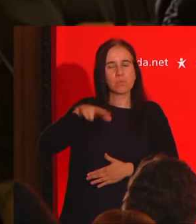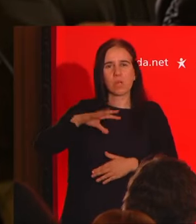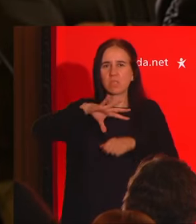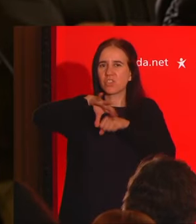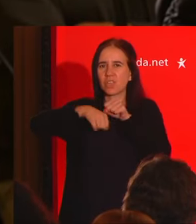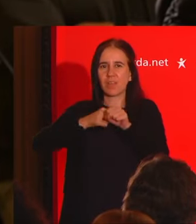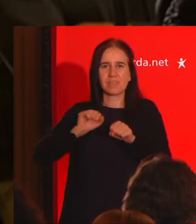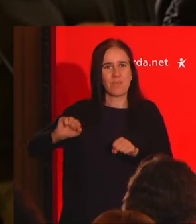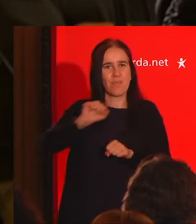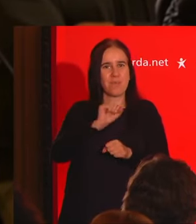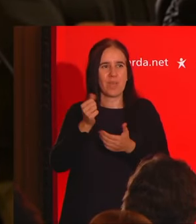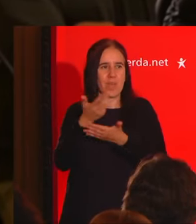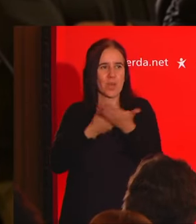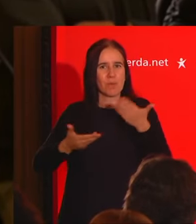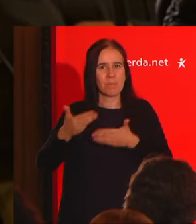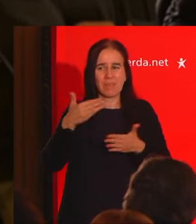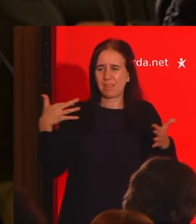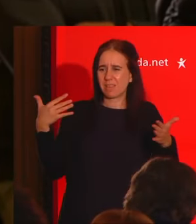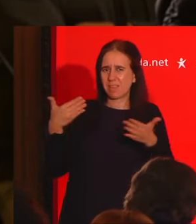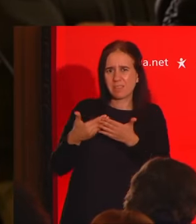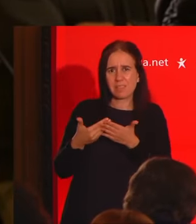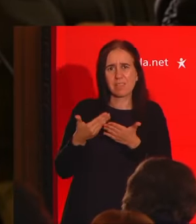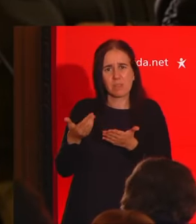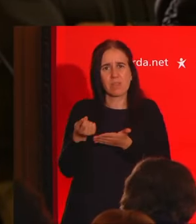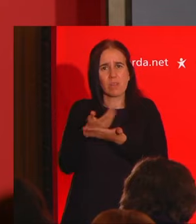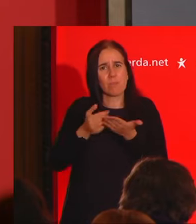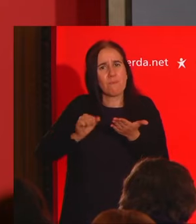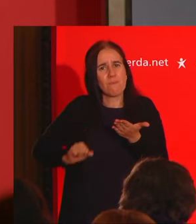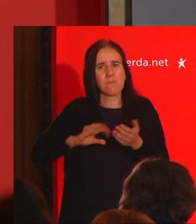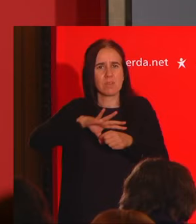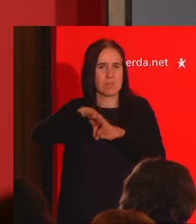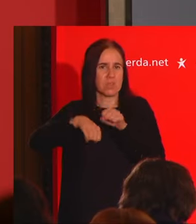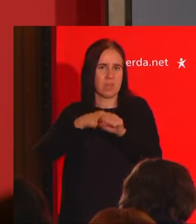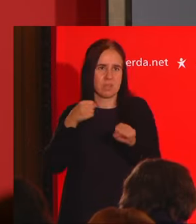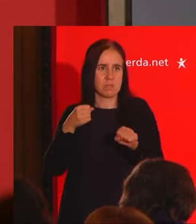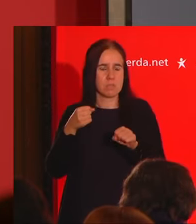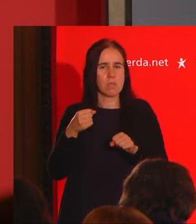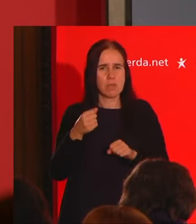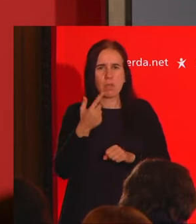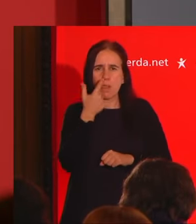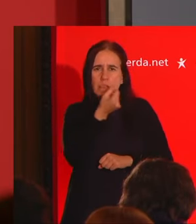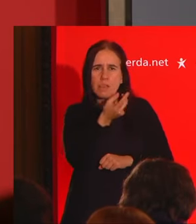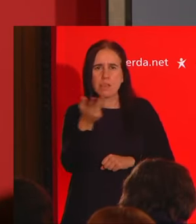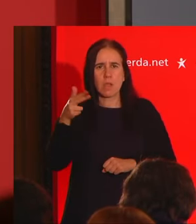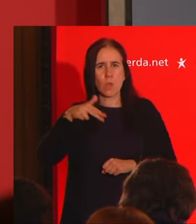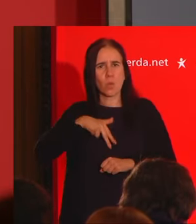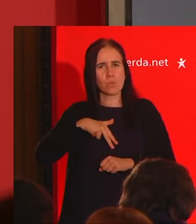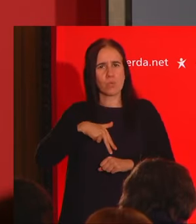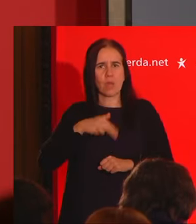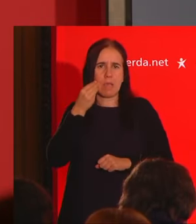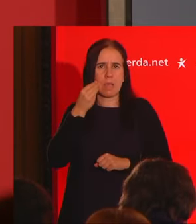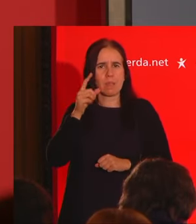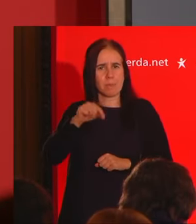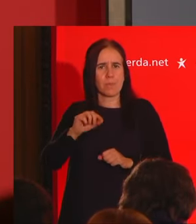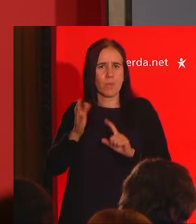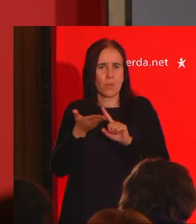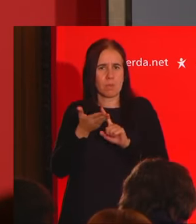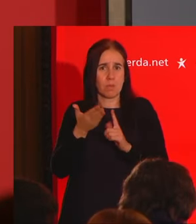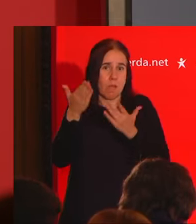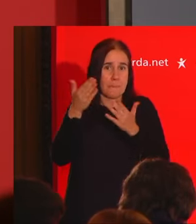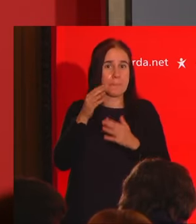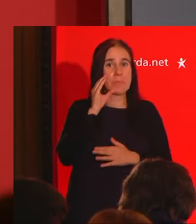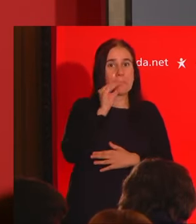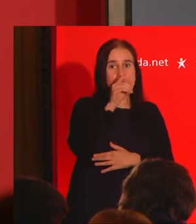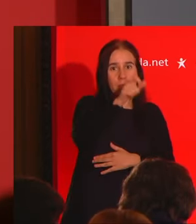nossa economia. Têm sido a desgraça da nossa economia. Tantos condecorados são tantos condenados.